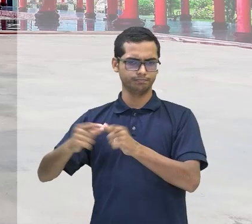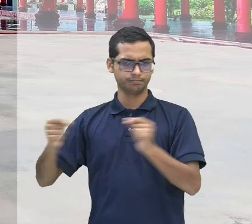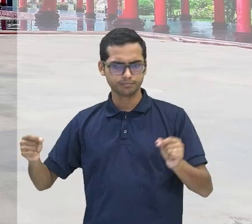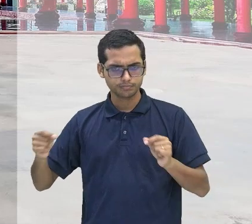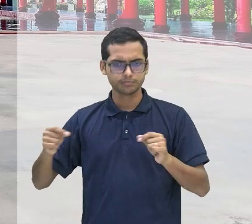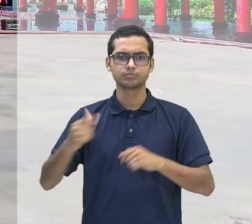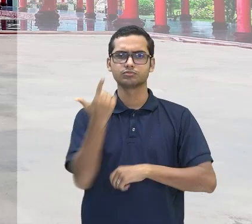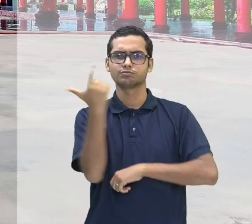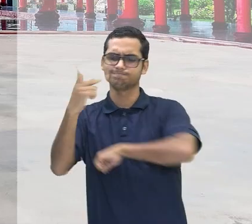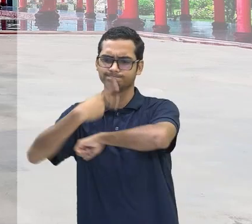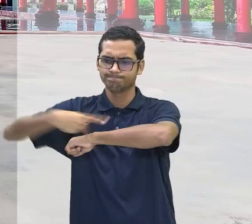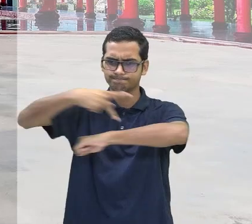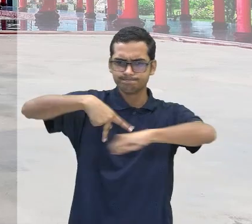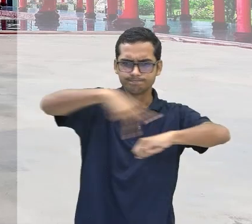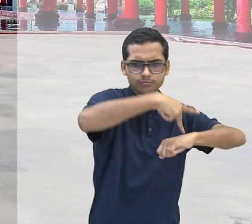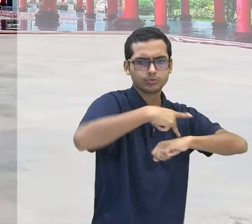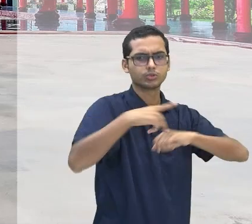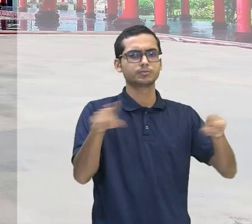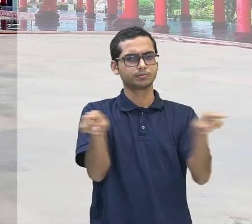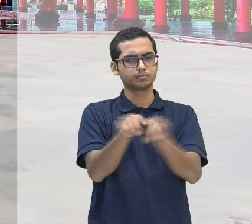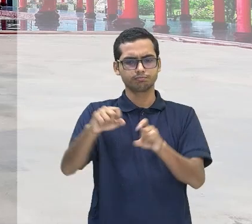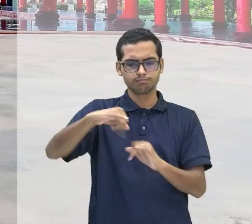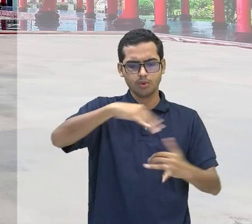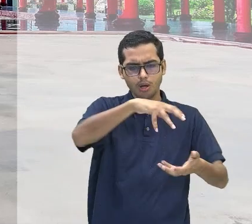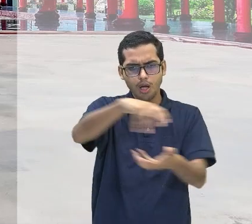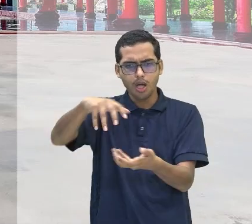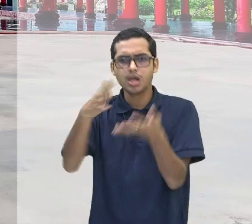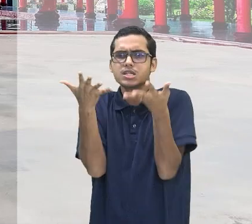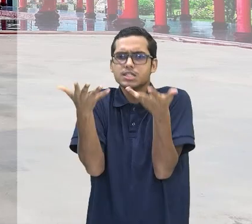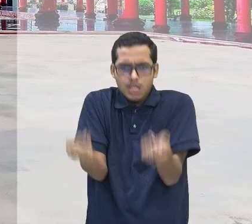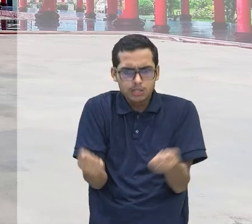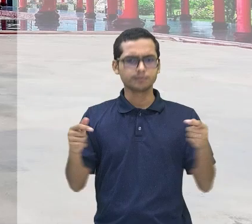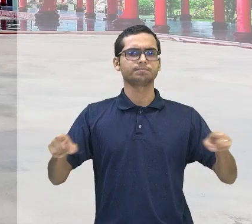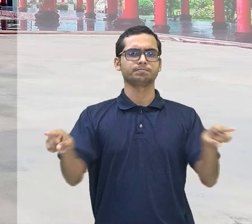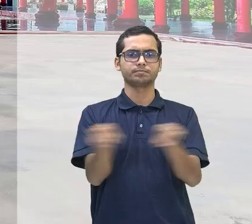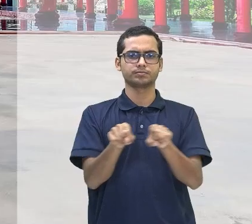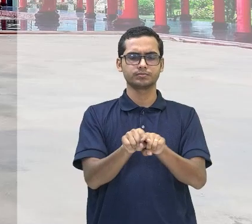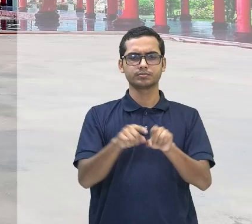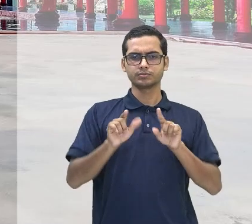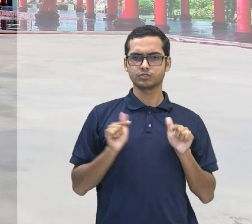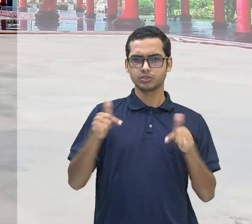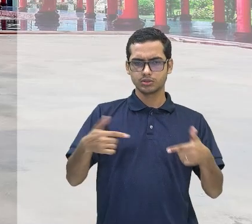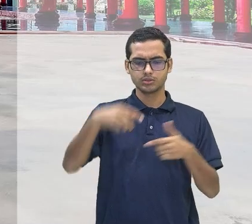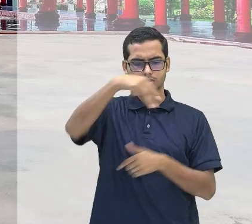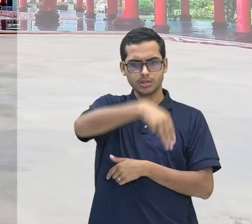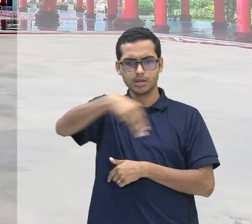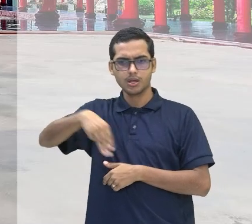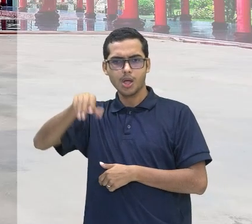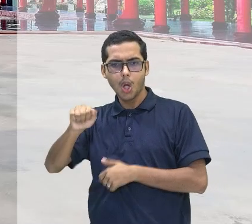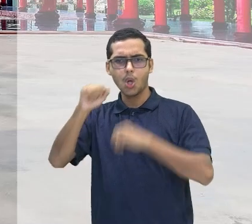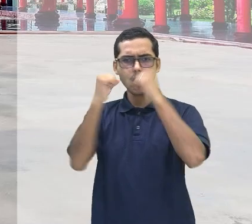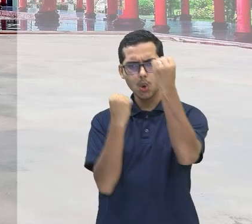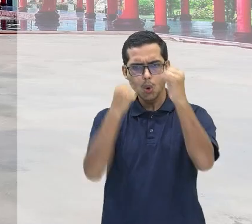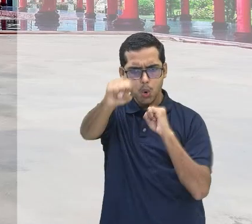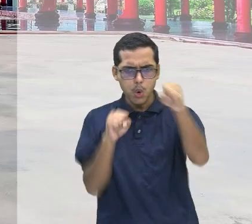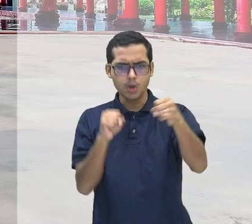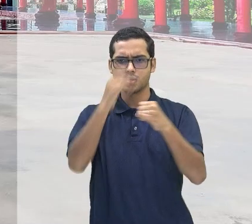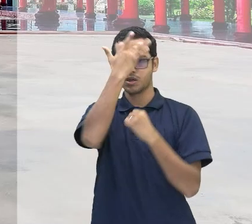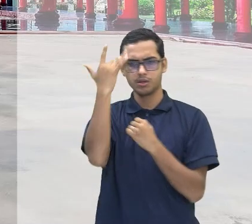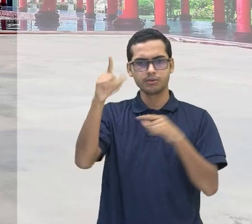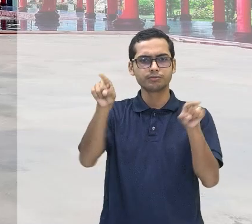também ele é muito bem aceito no mundo, né? Nas lutas, como por exemplo no MMA, geralmente os lutadores